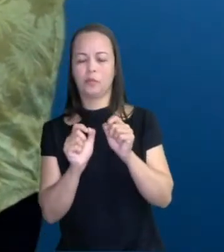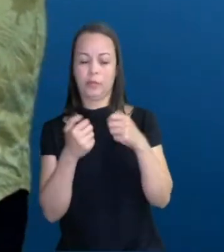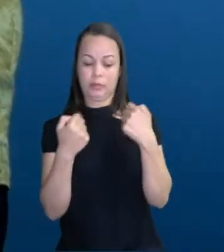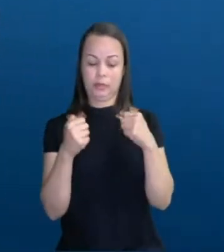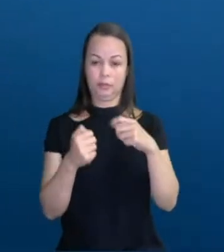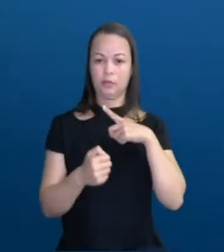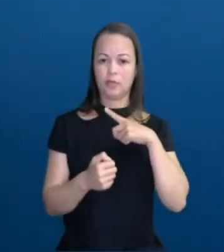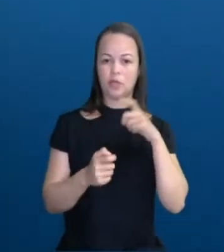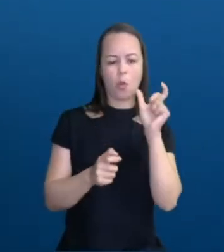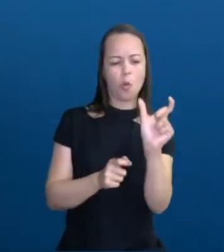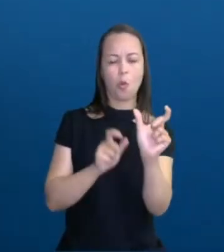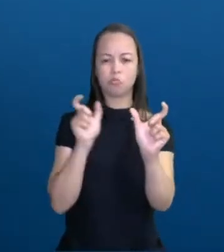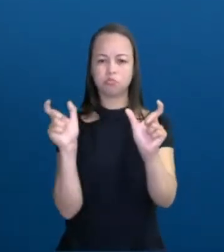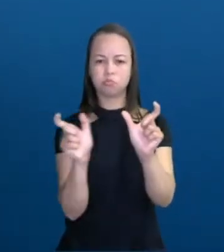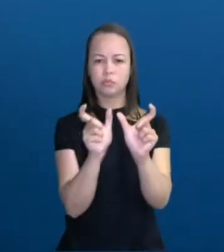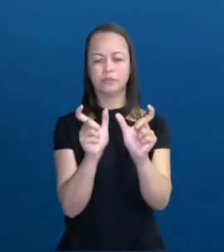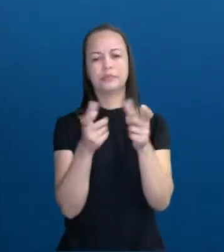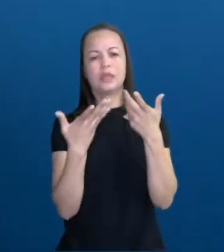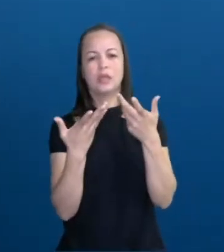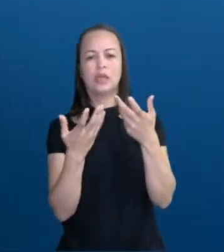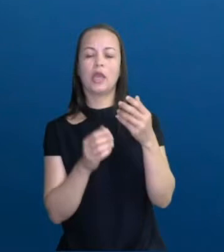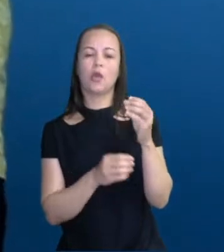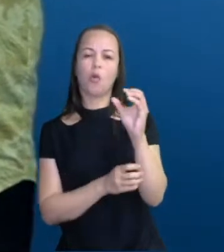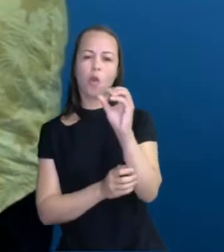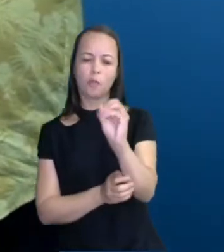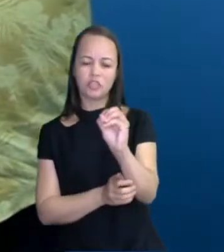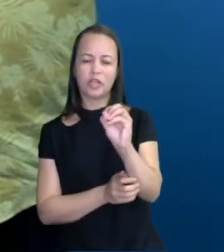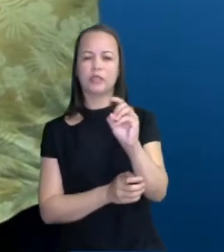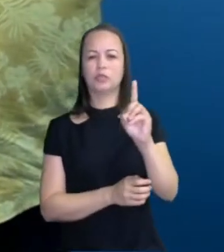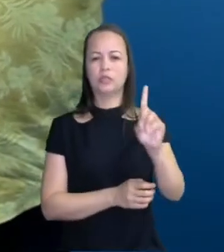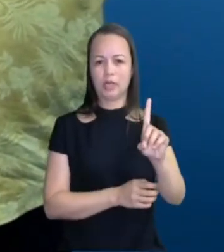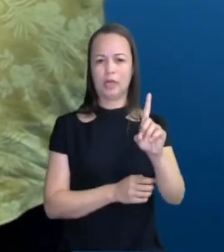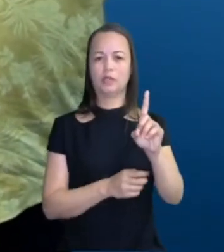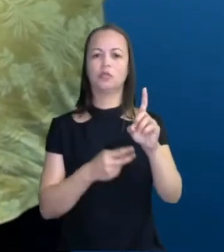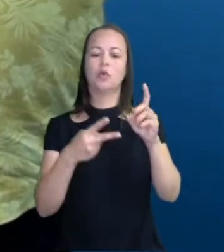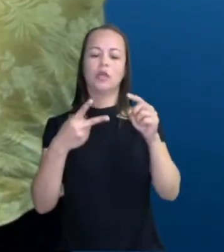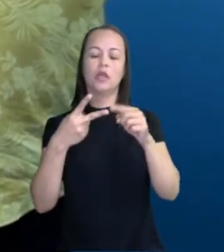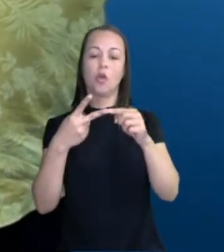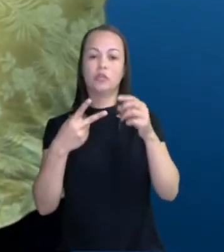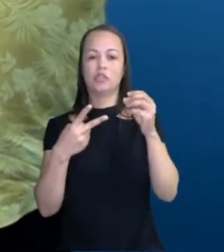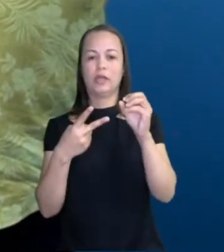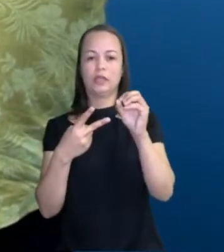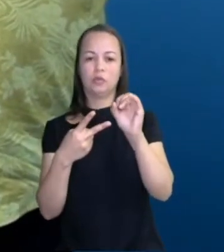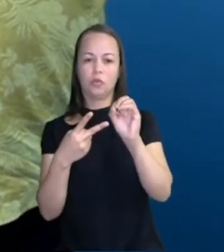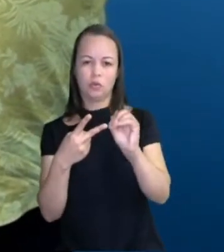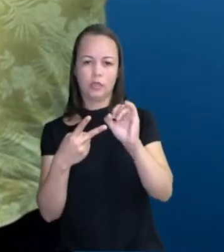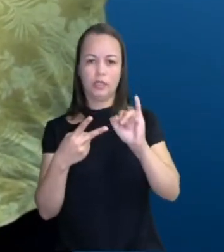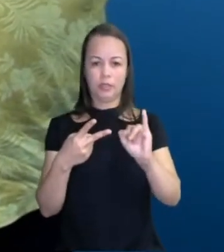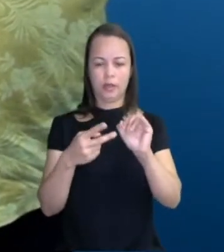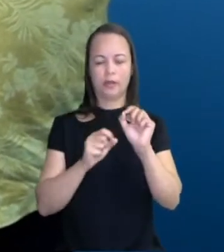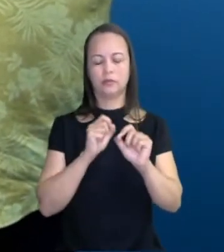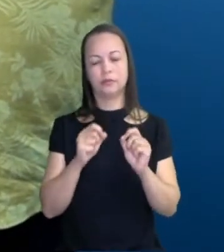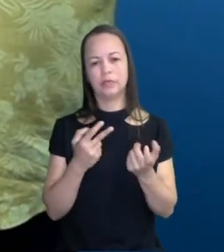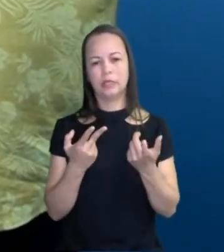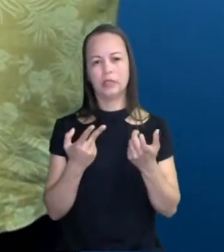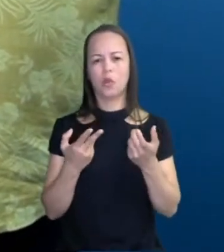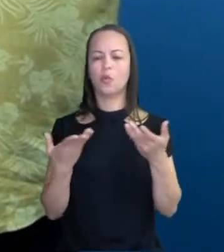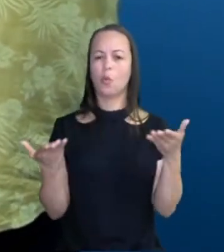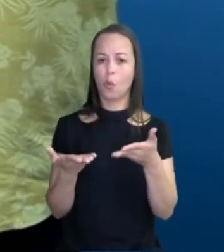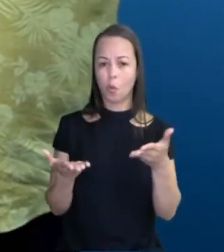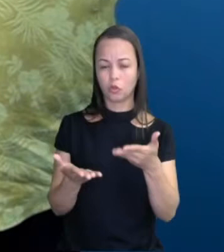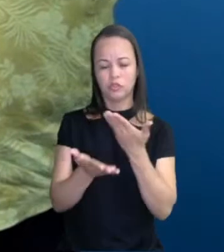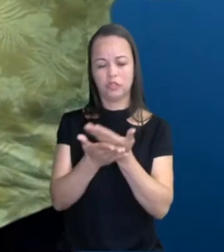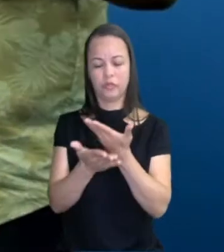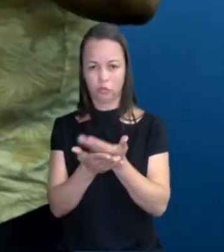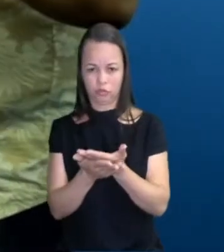Esses complementos são justamente o objeto direto e o objeto indireto. É justamente o assunto que nós vamos